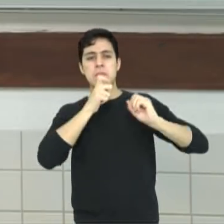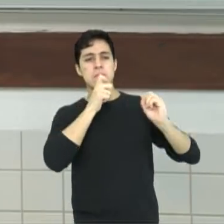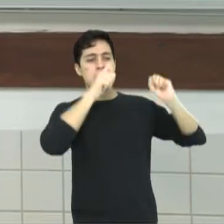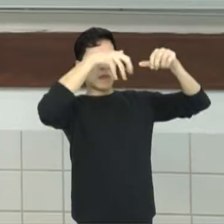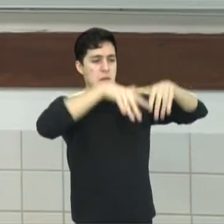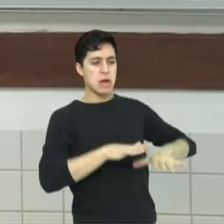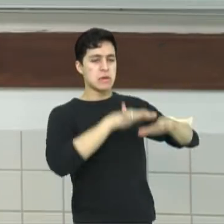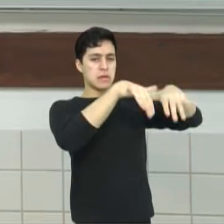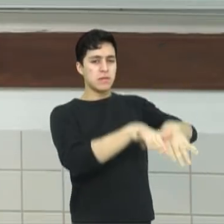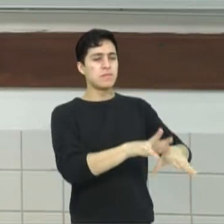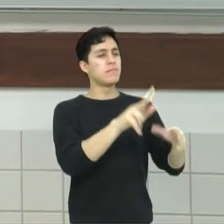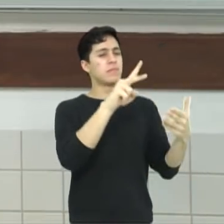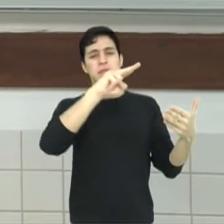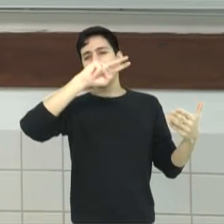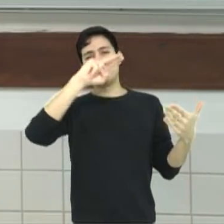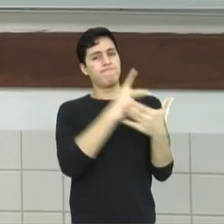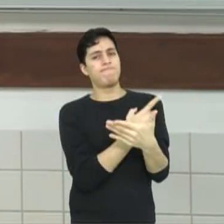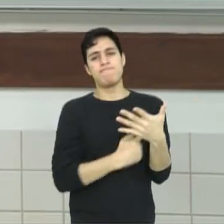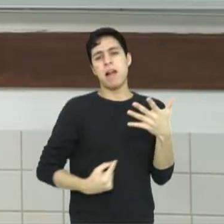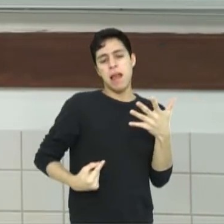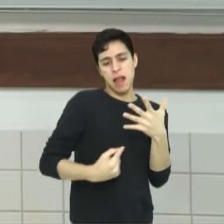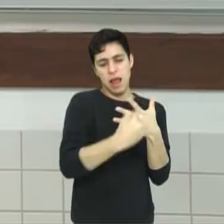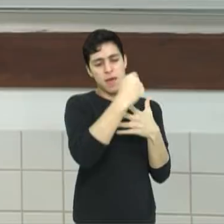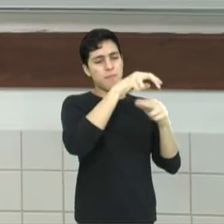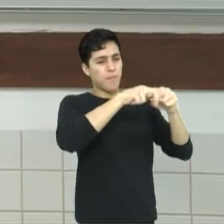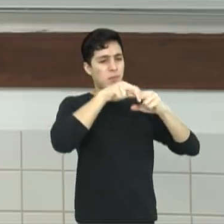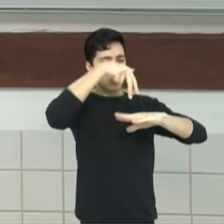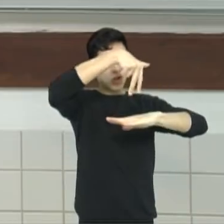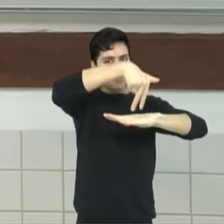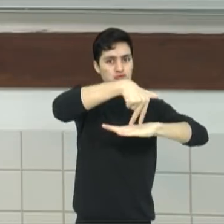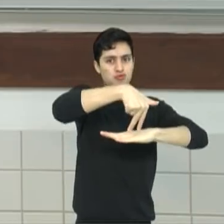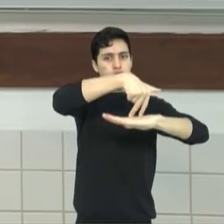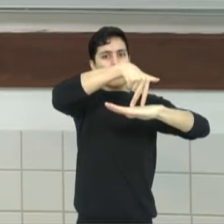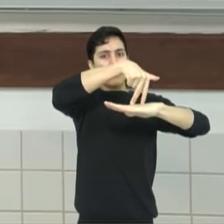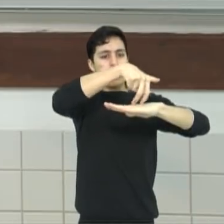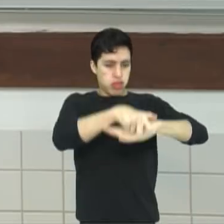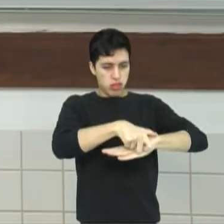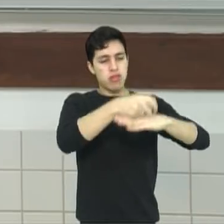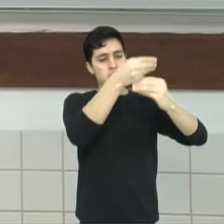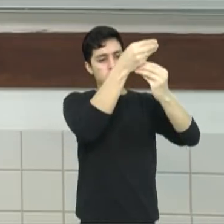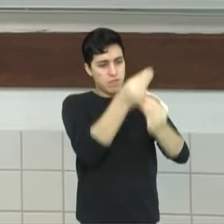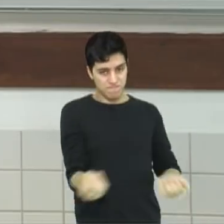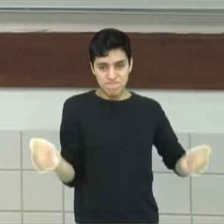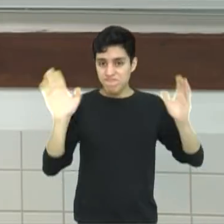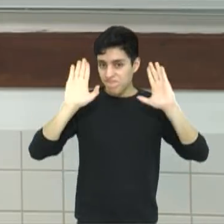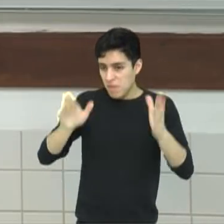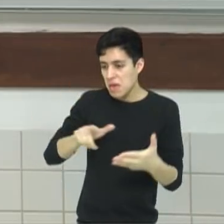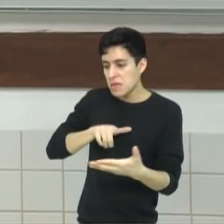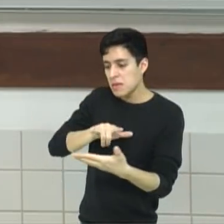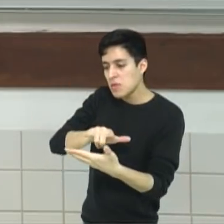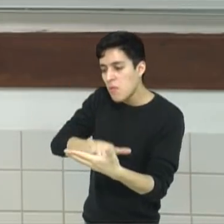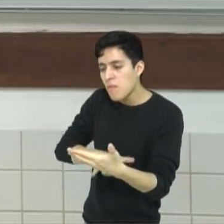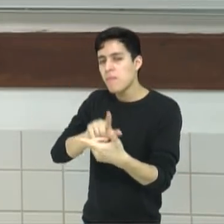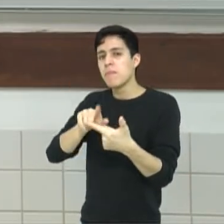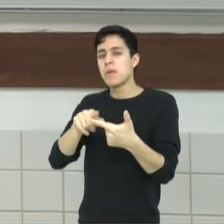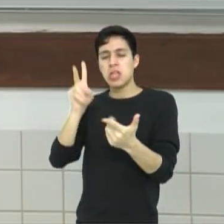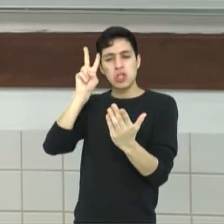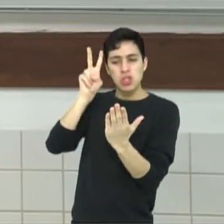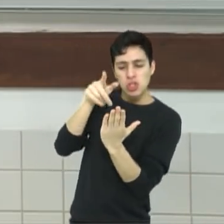várias situações pode ter originado a queda de Colosso de Rhodes, mas dizem documentos,